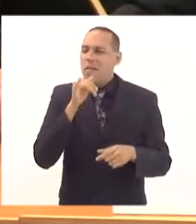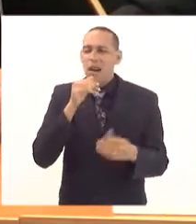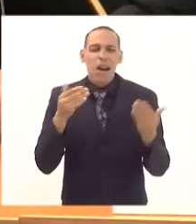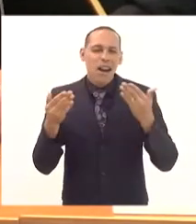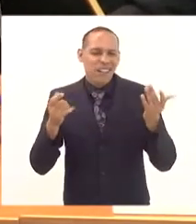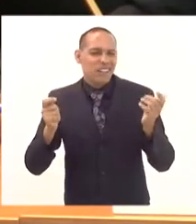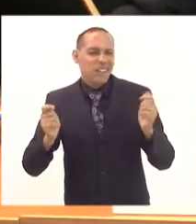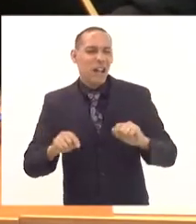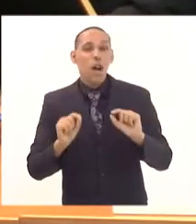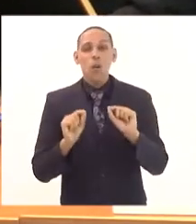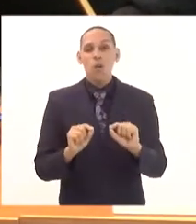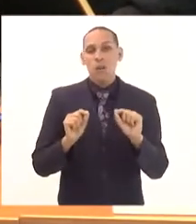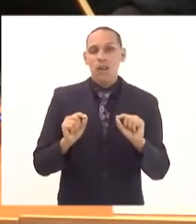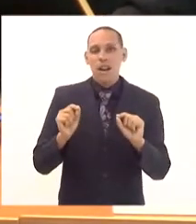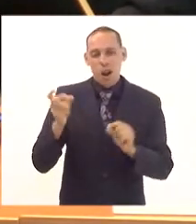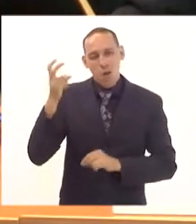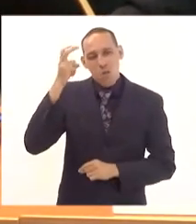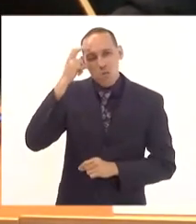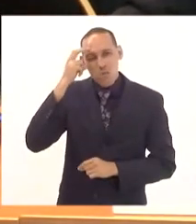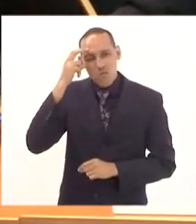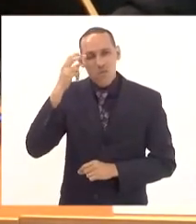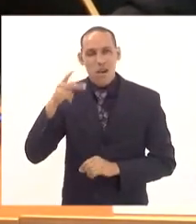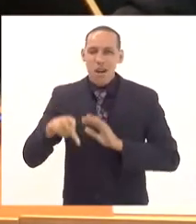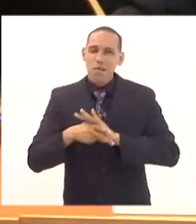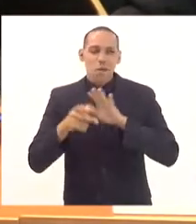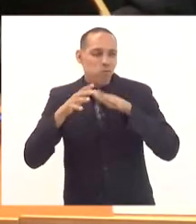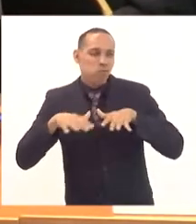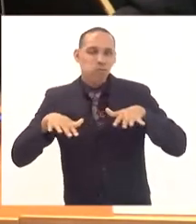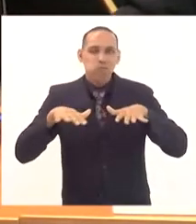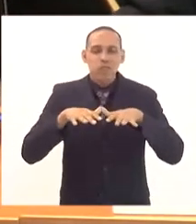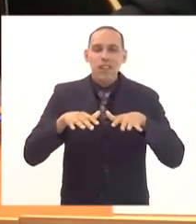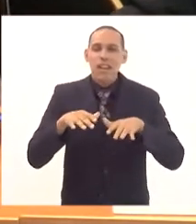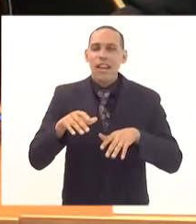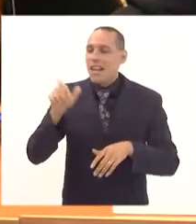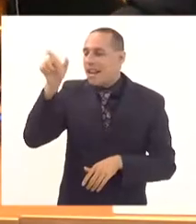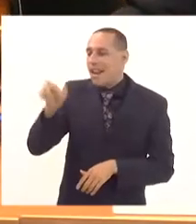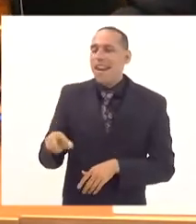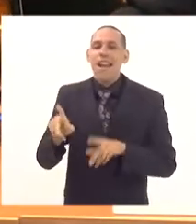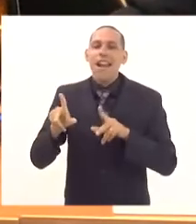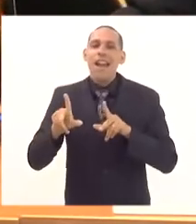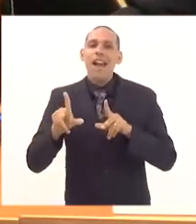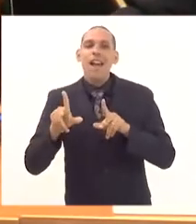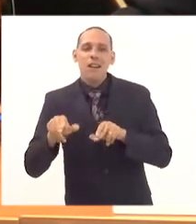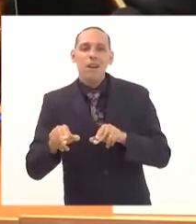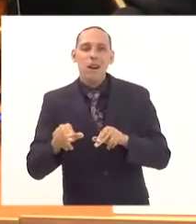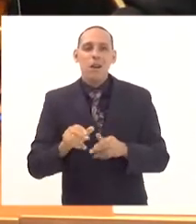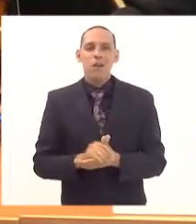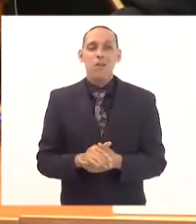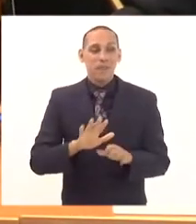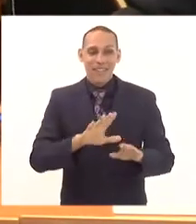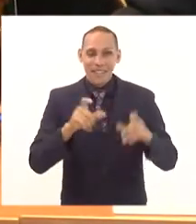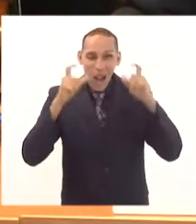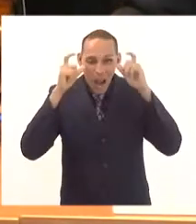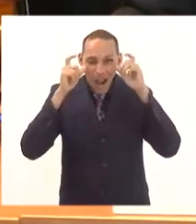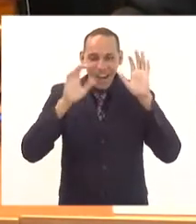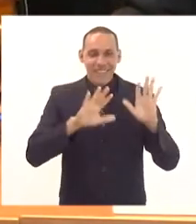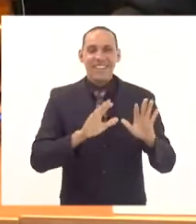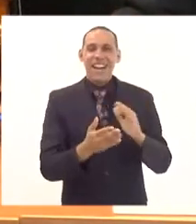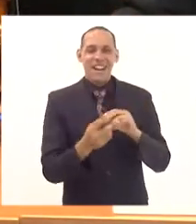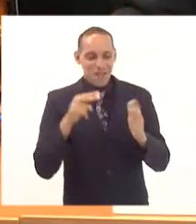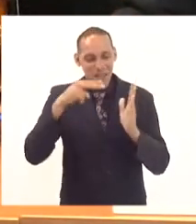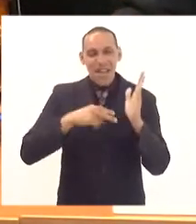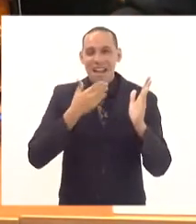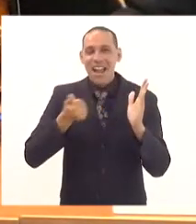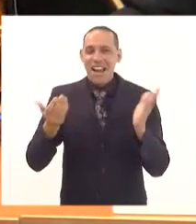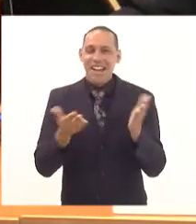dizem que na cultura popular chamaríamos de Glee hoje bom óculos chegou Socorro agora eu